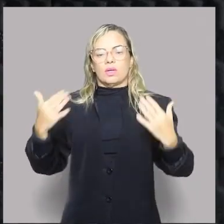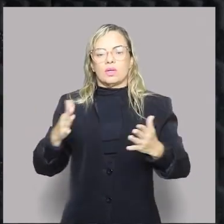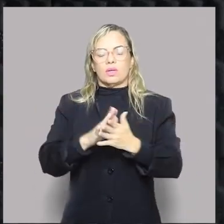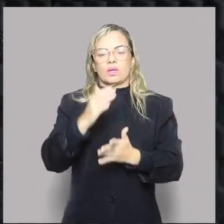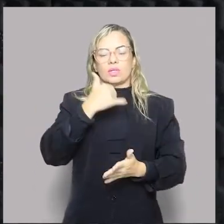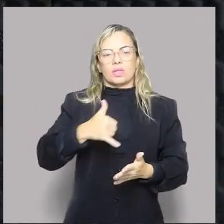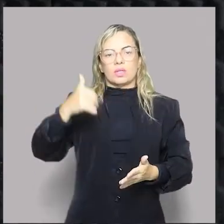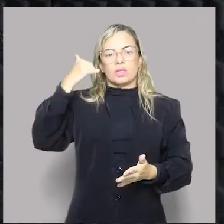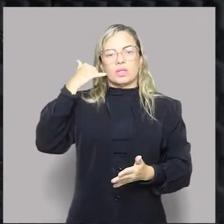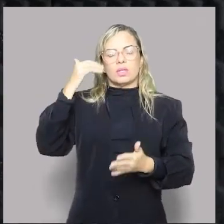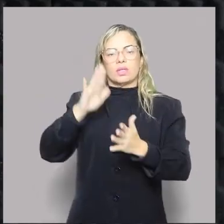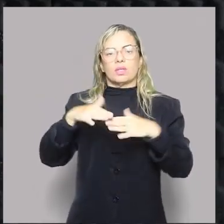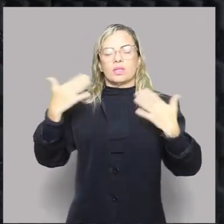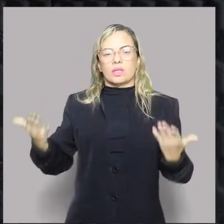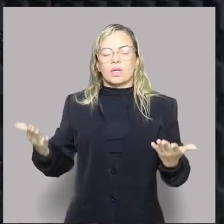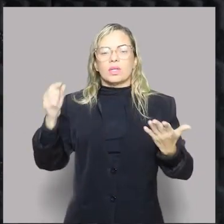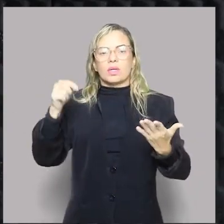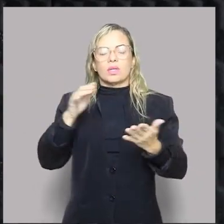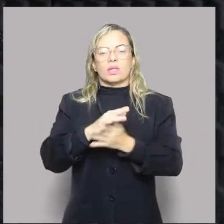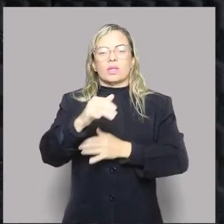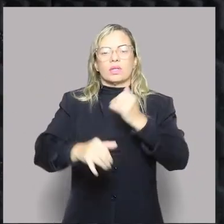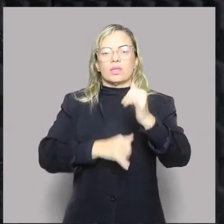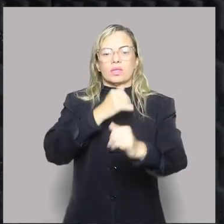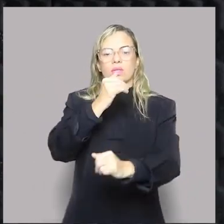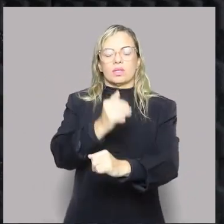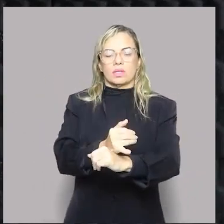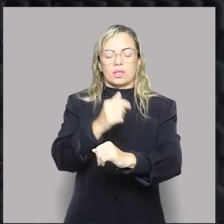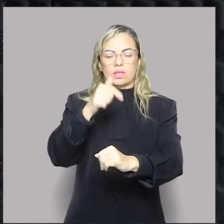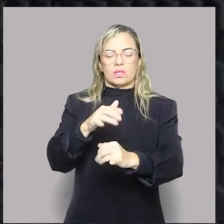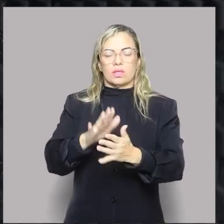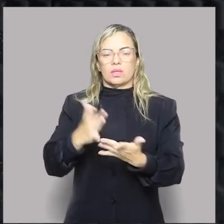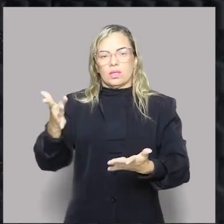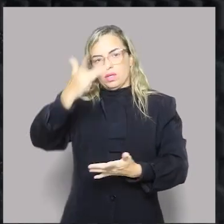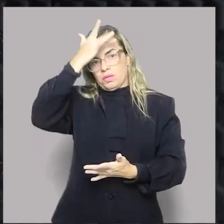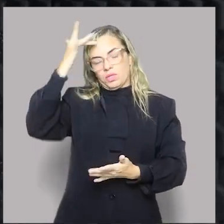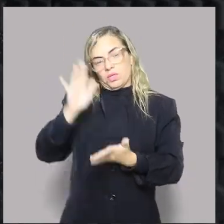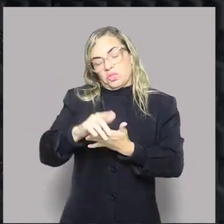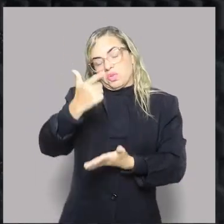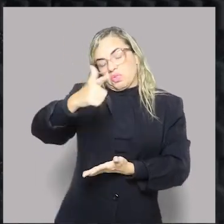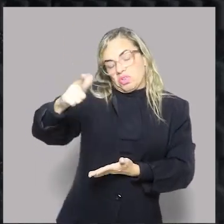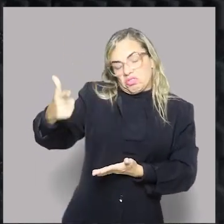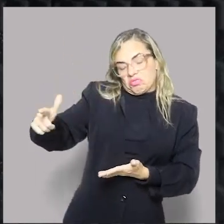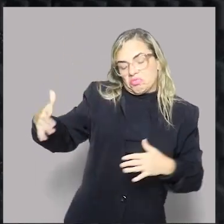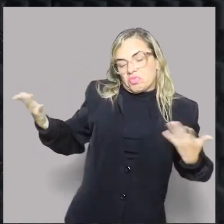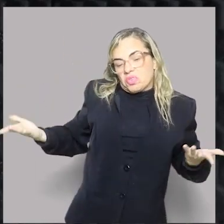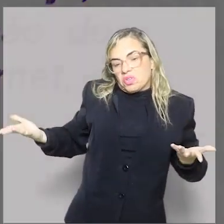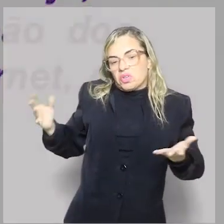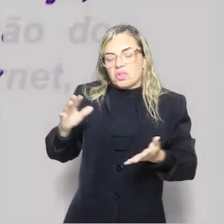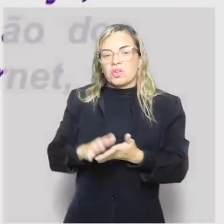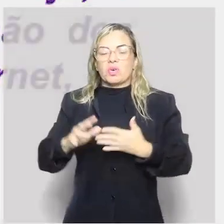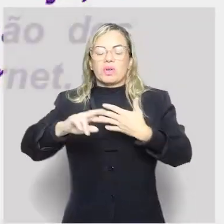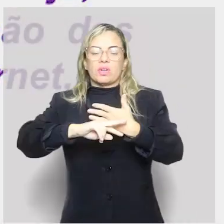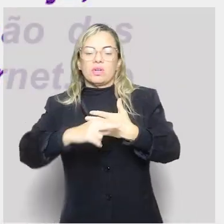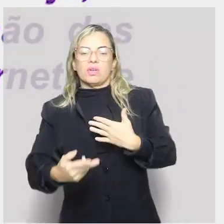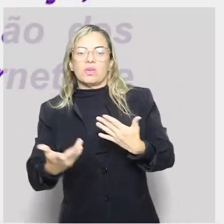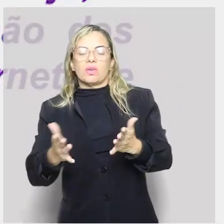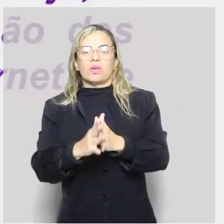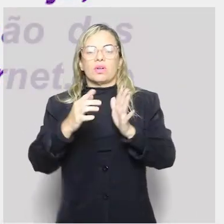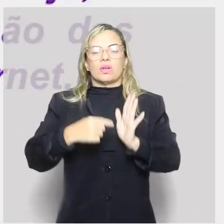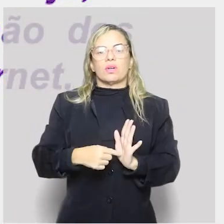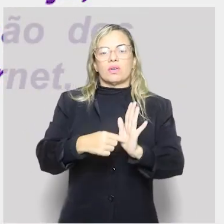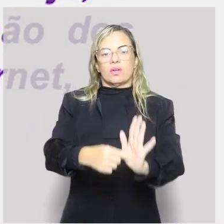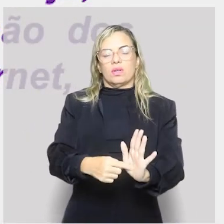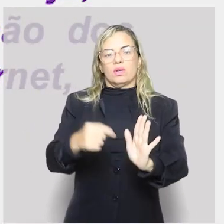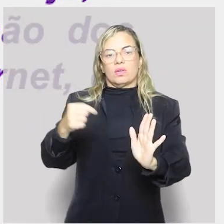muito importantes. Eu trouxe aqui uma referência histórica e eu já trouxe aqui um dado de uma instituição muito